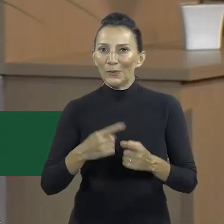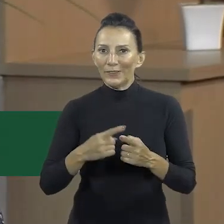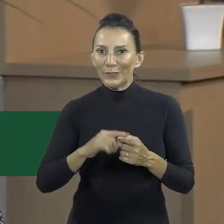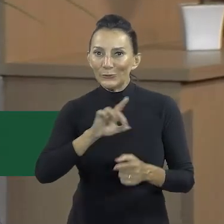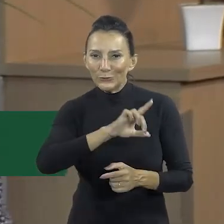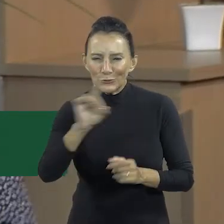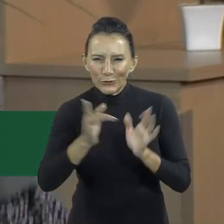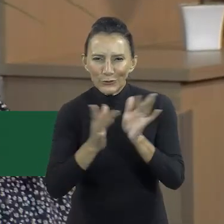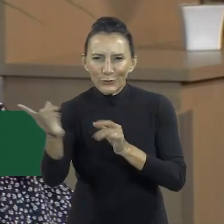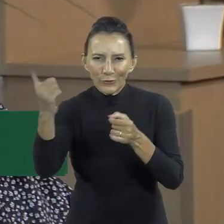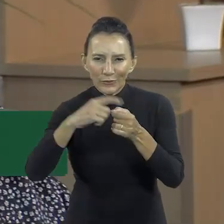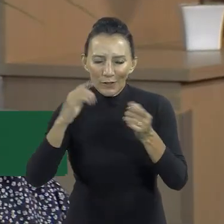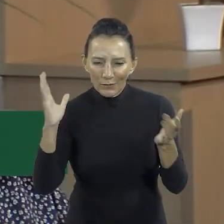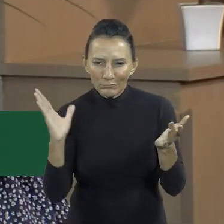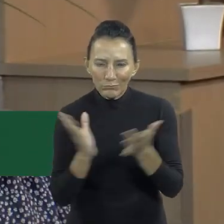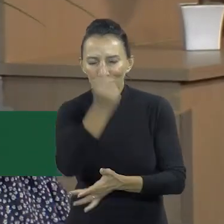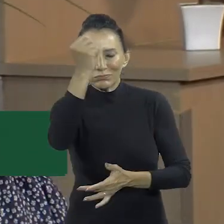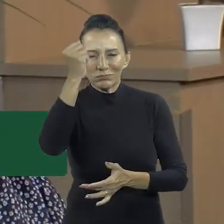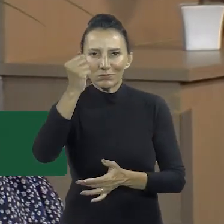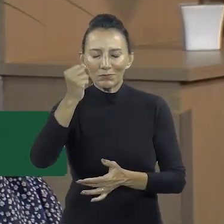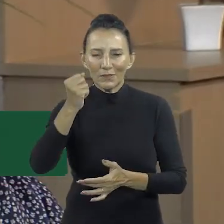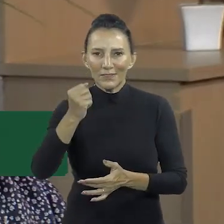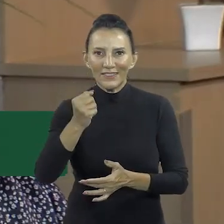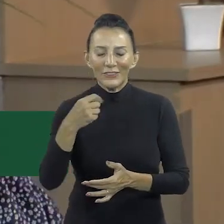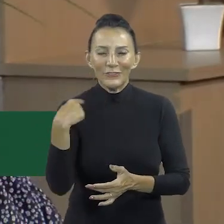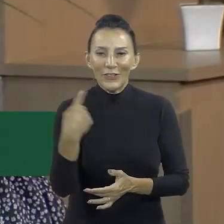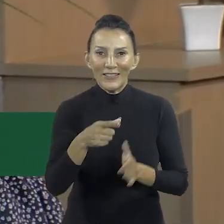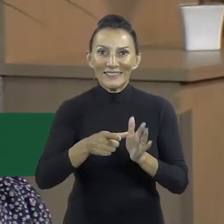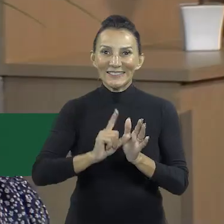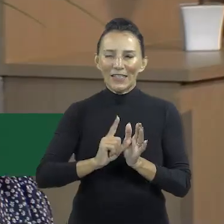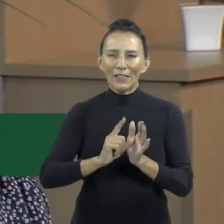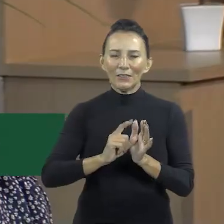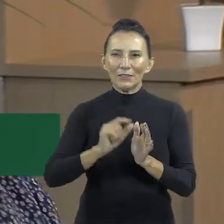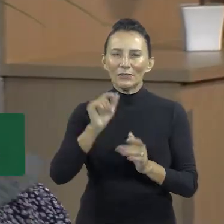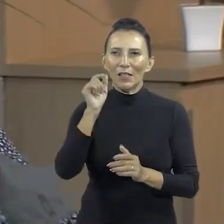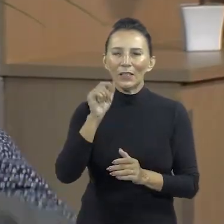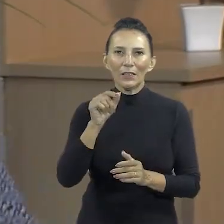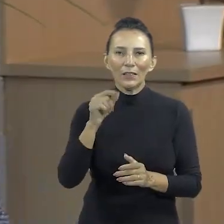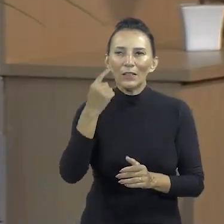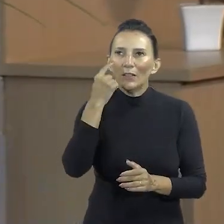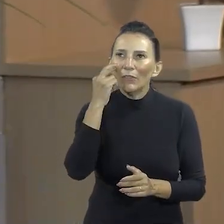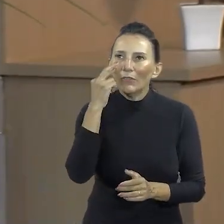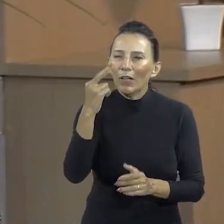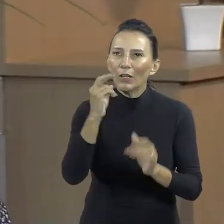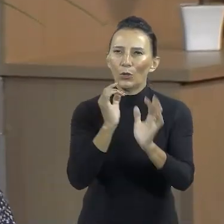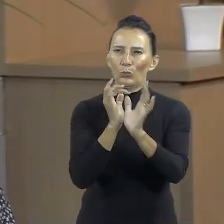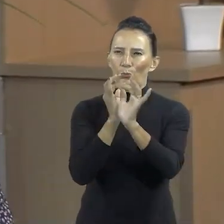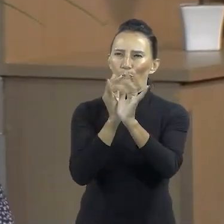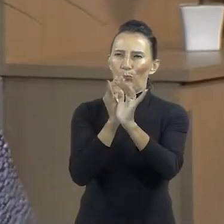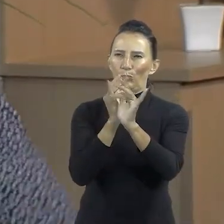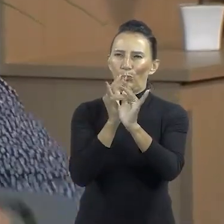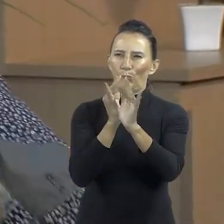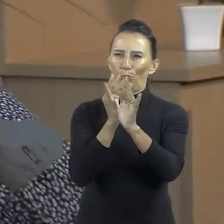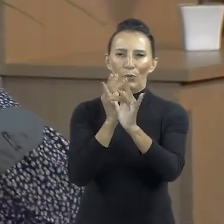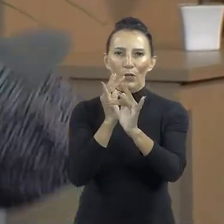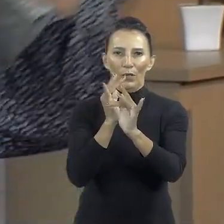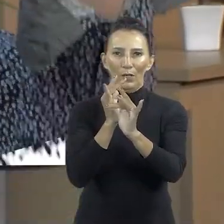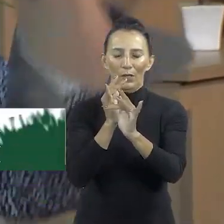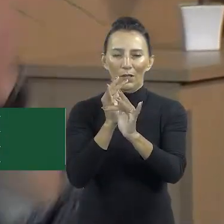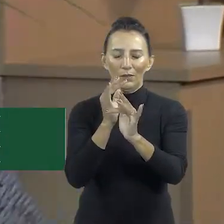terra. Ouviremos um chamado, o som da trombeta, e logo depois seremos alertados e a